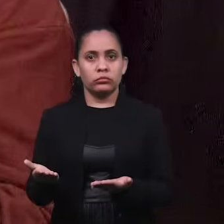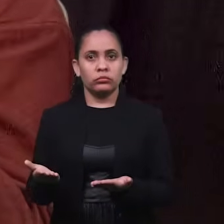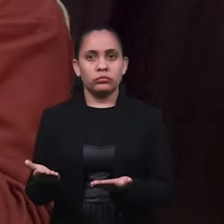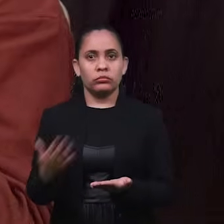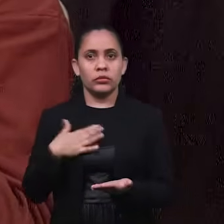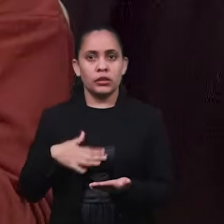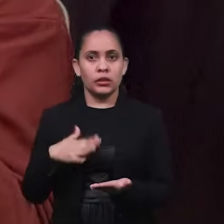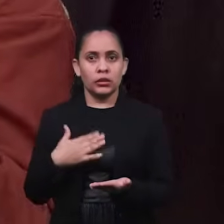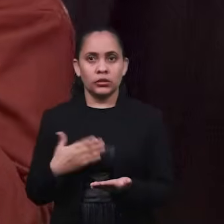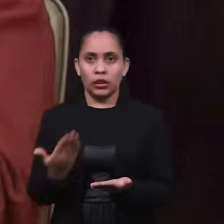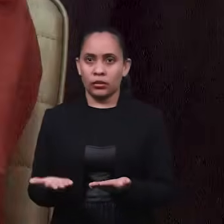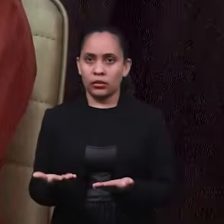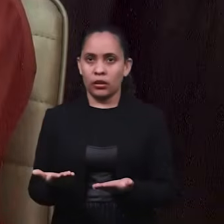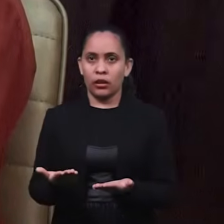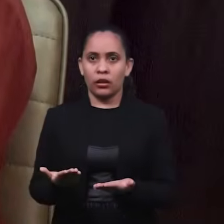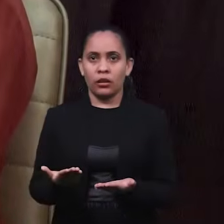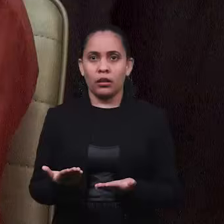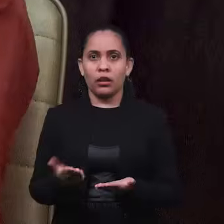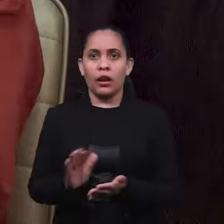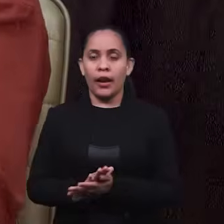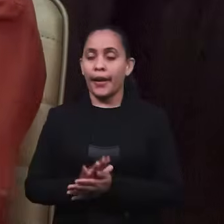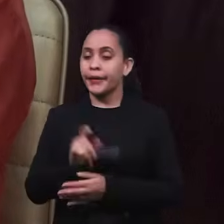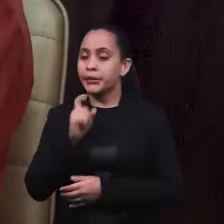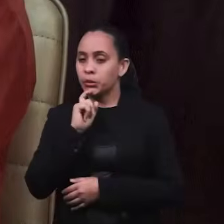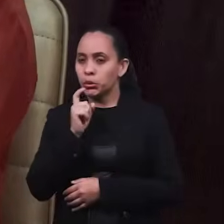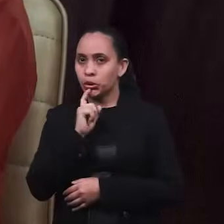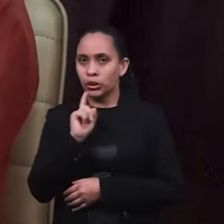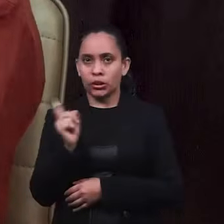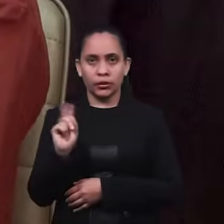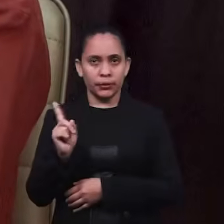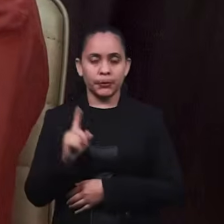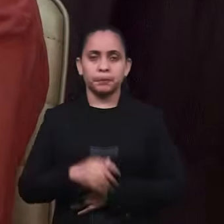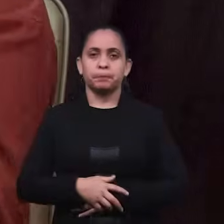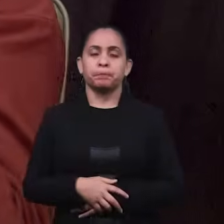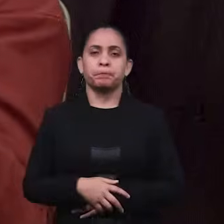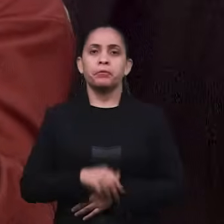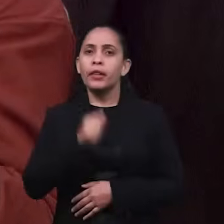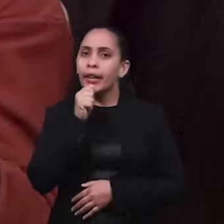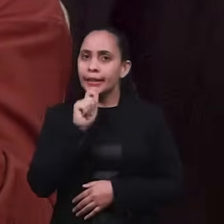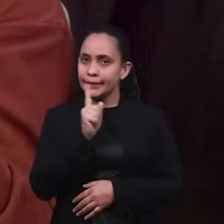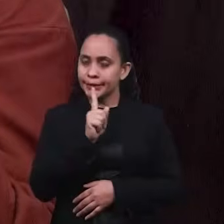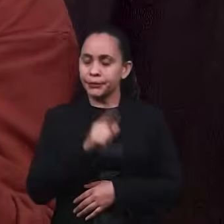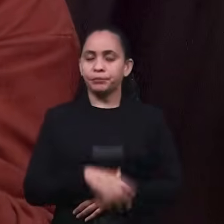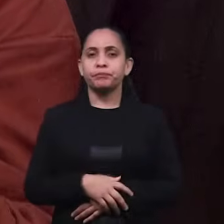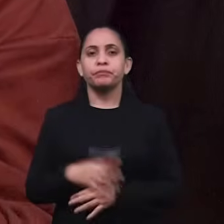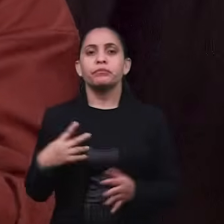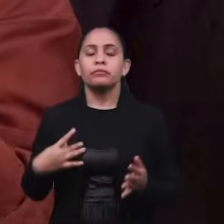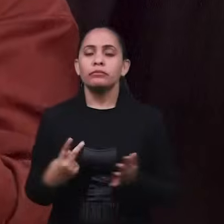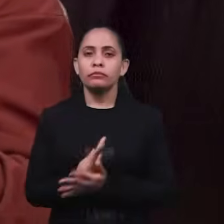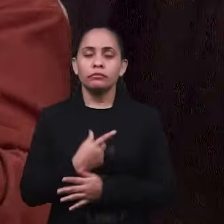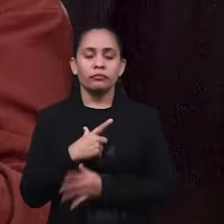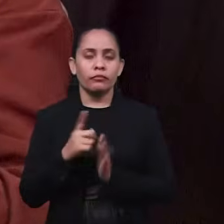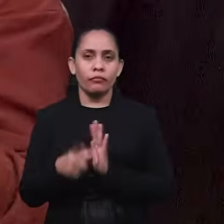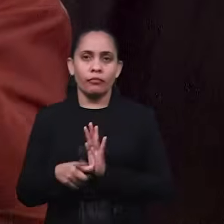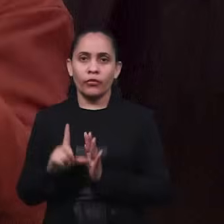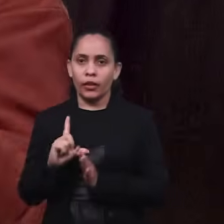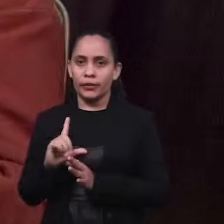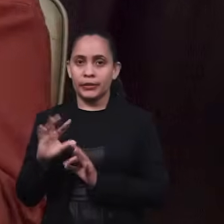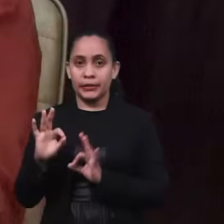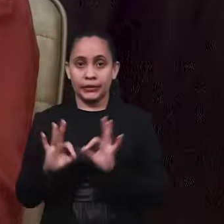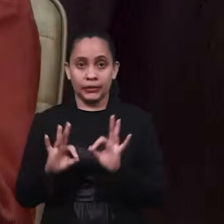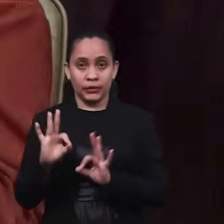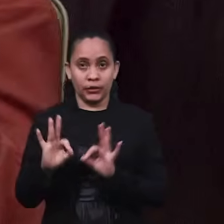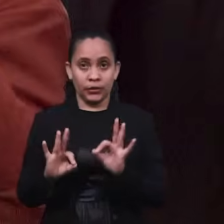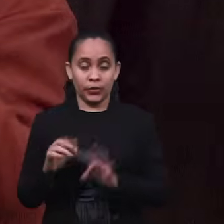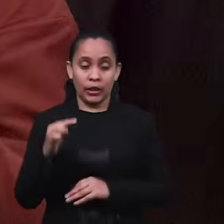superfície. Ainda não colocou no gelo, não colocou ainda na geladeira. O que você vai colocar antes? Antes, se for fazer